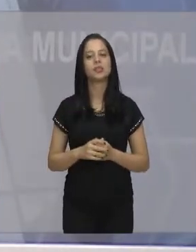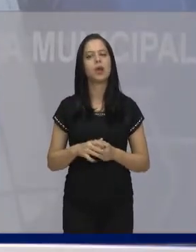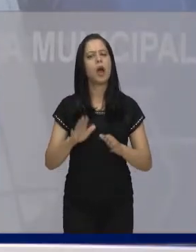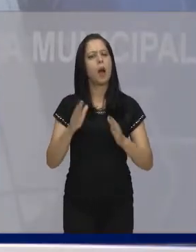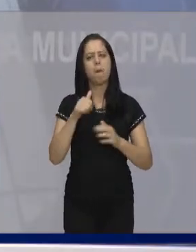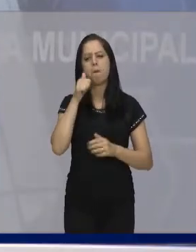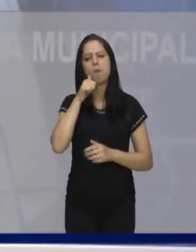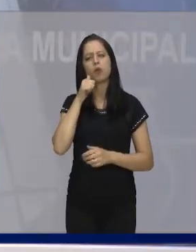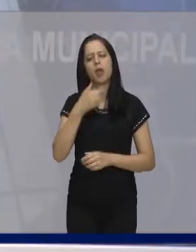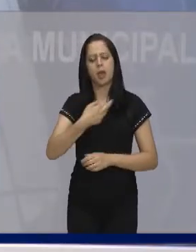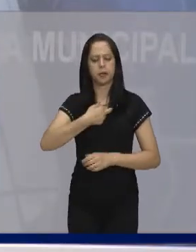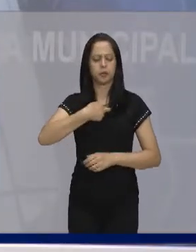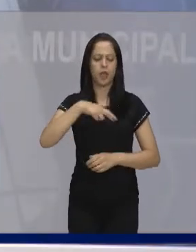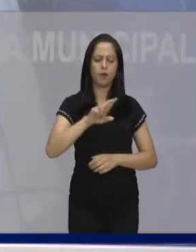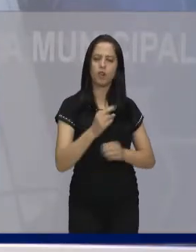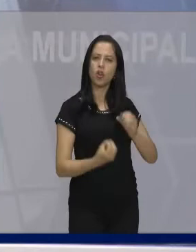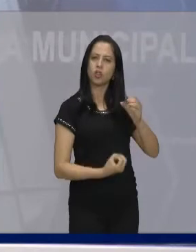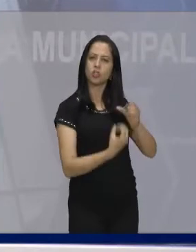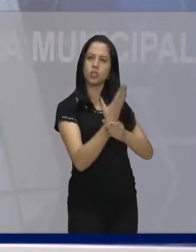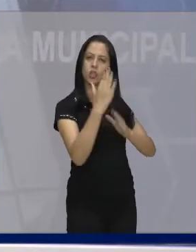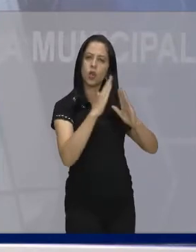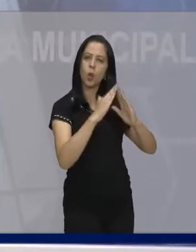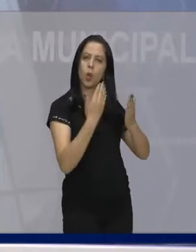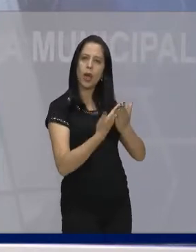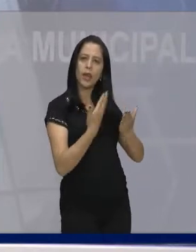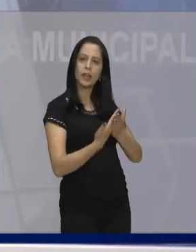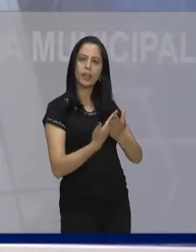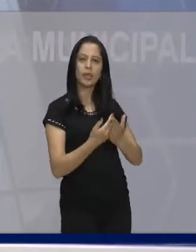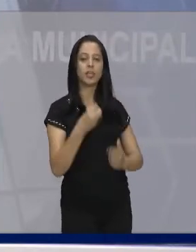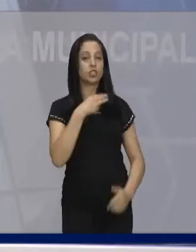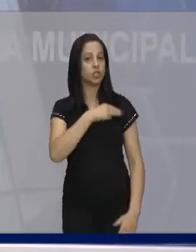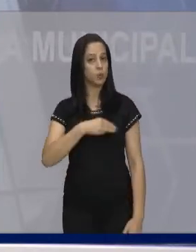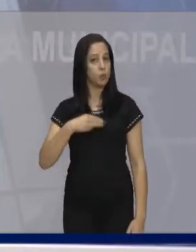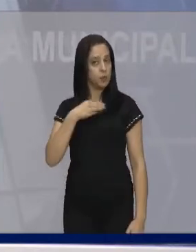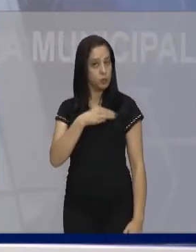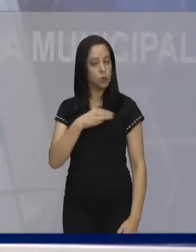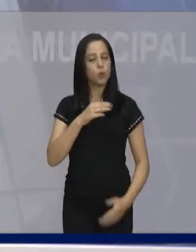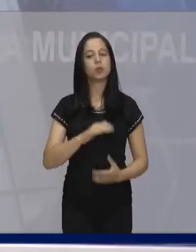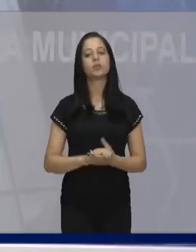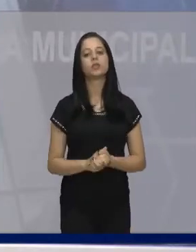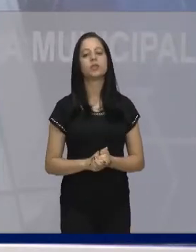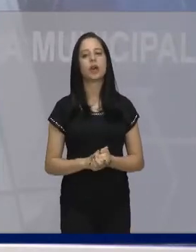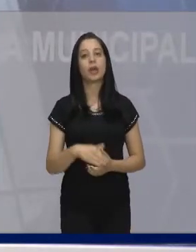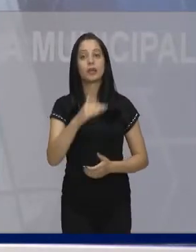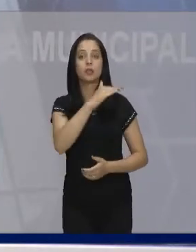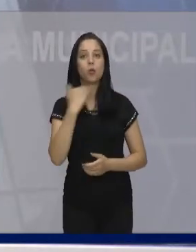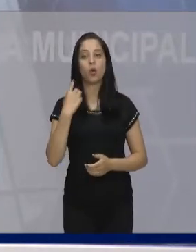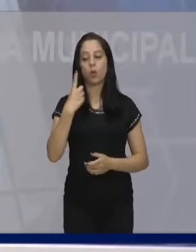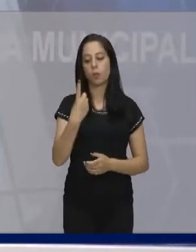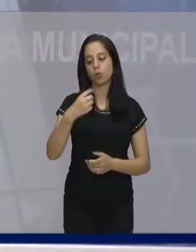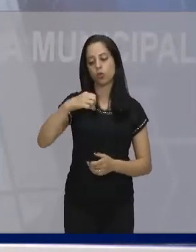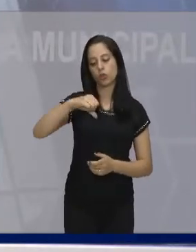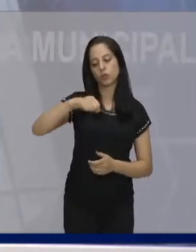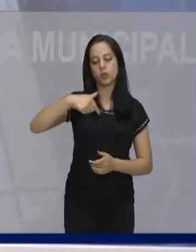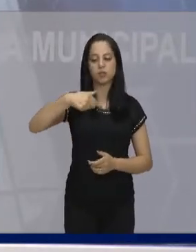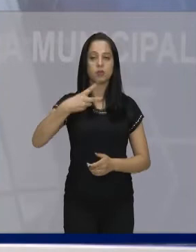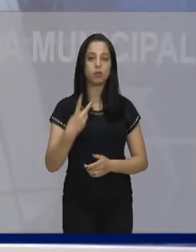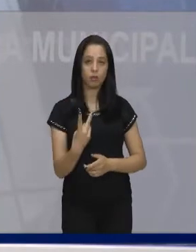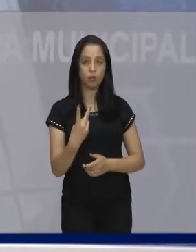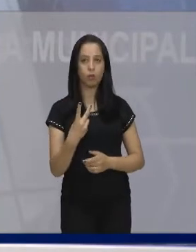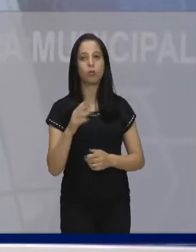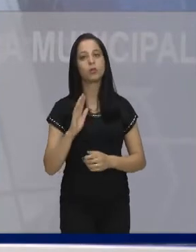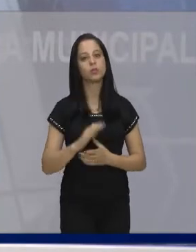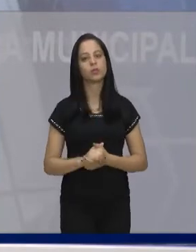religiosa, fundadora da Congregação das Pequenas Missionárias de Maria Imaculada, falecida em 1972, deixou como